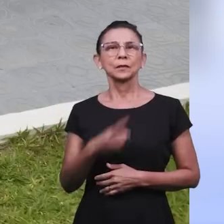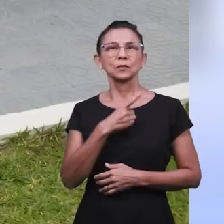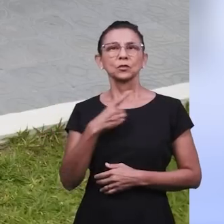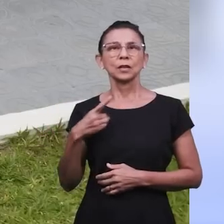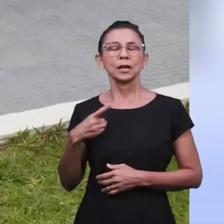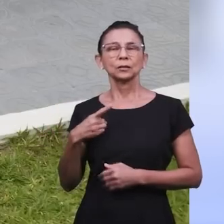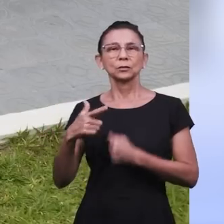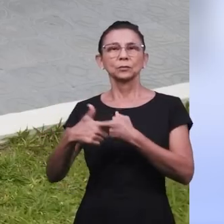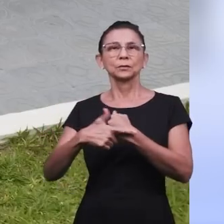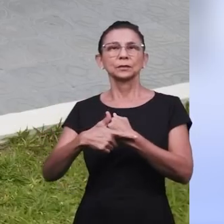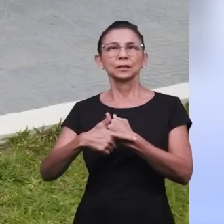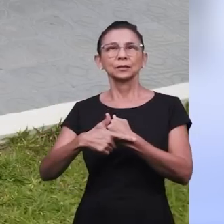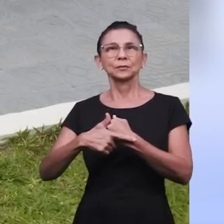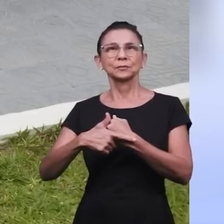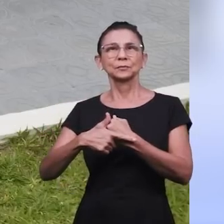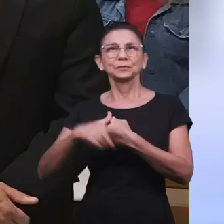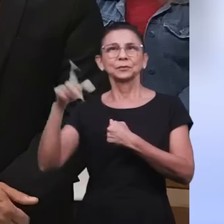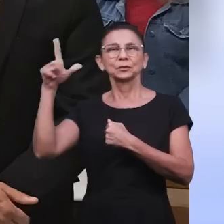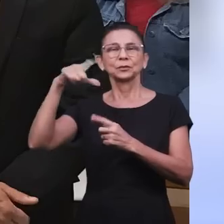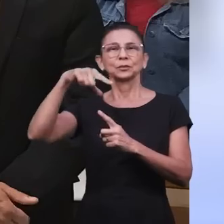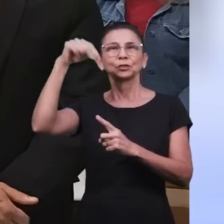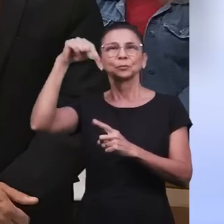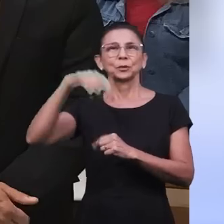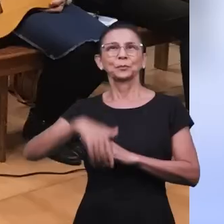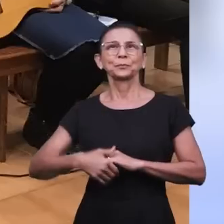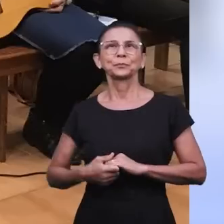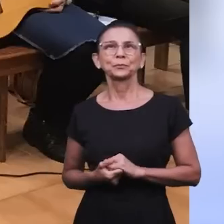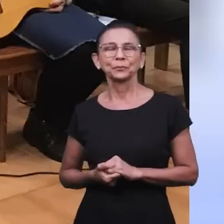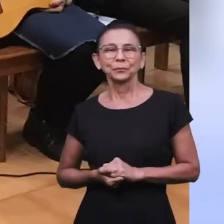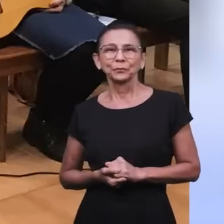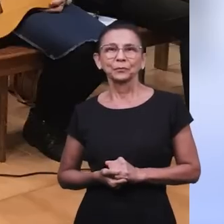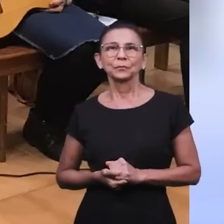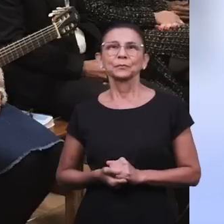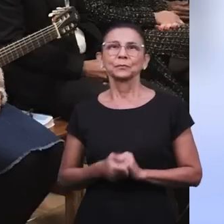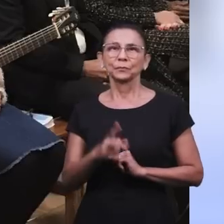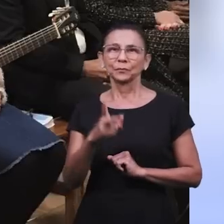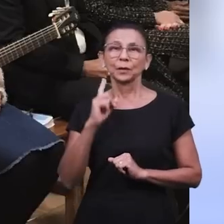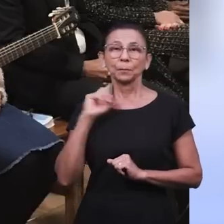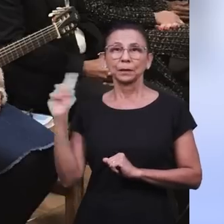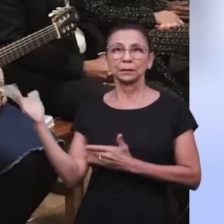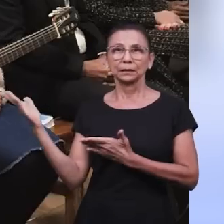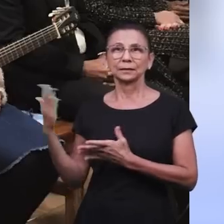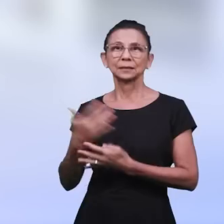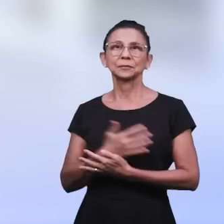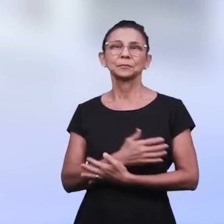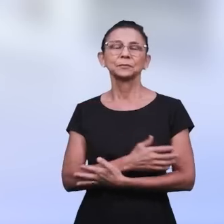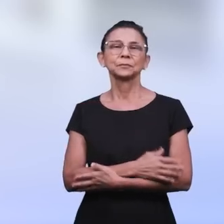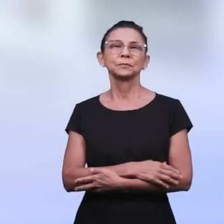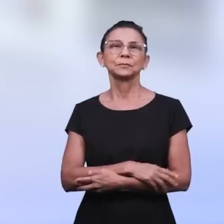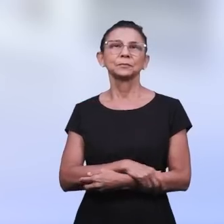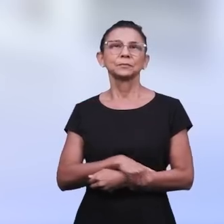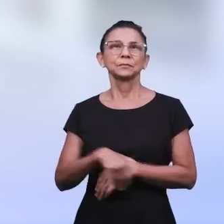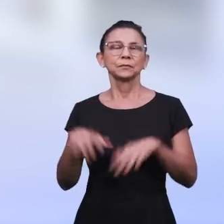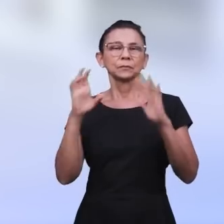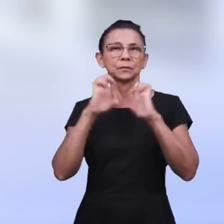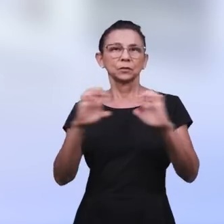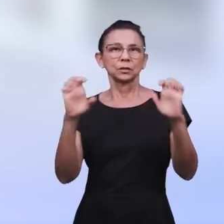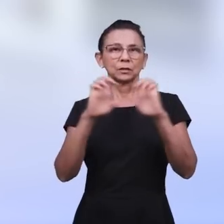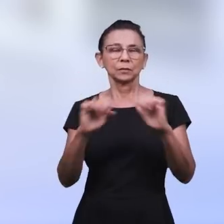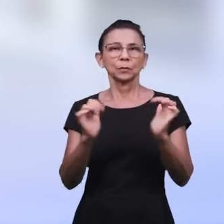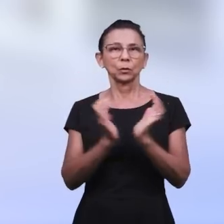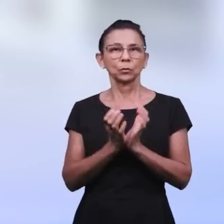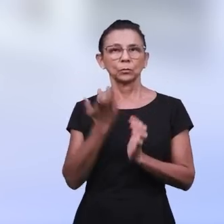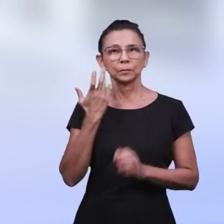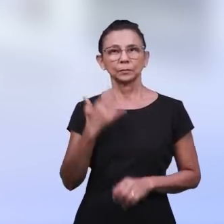diaconato em Almenara, Minas Gerais. Evangelização em Vargem Bonita, Minas Gerais. Evangelização também realizada